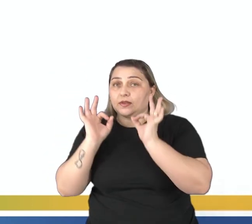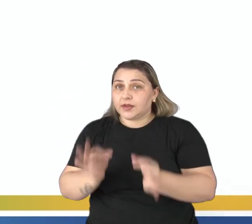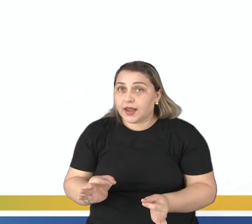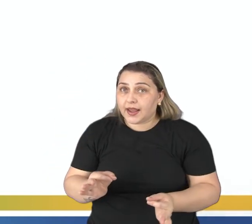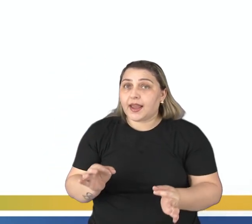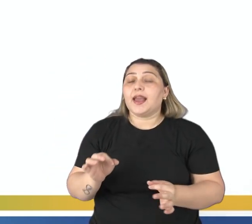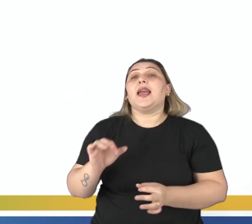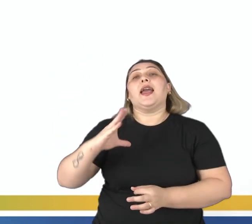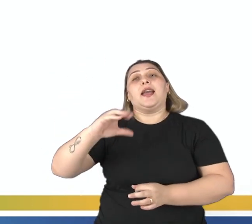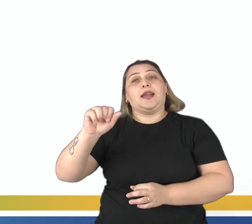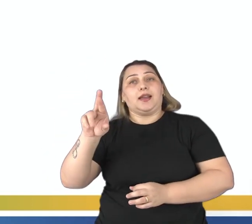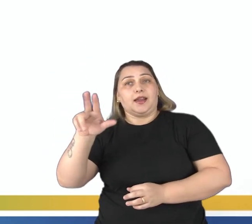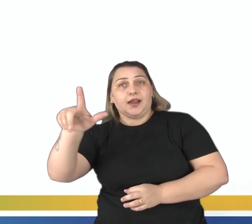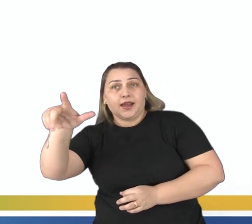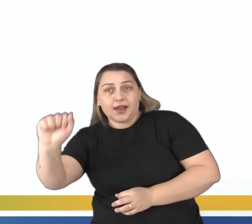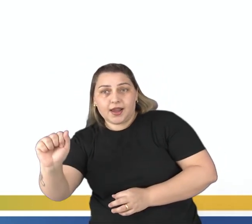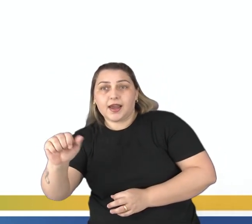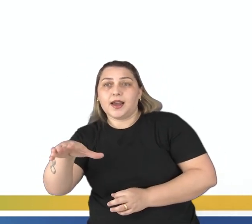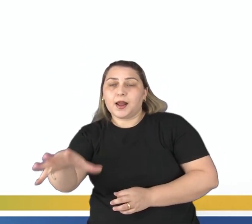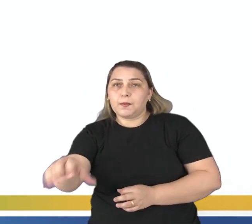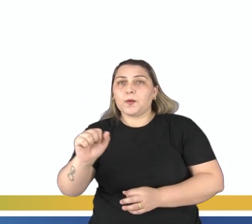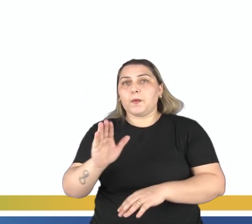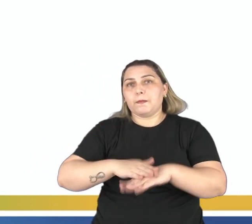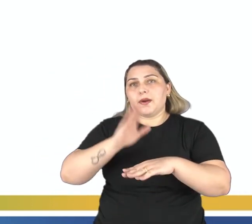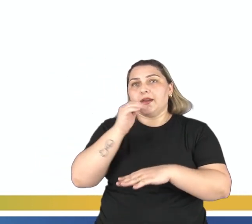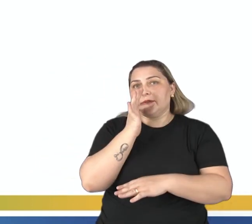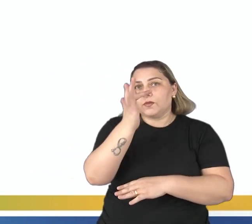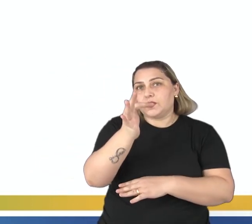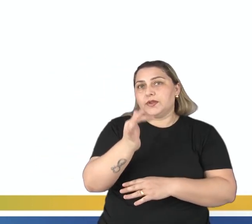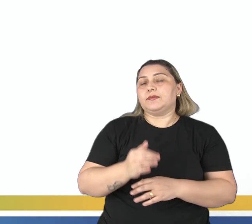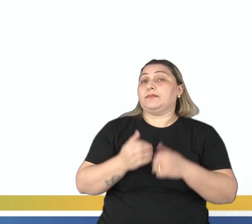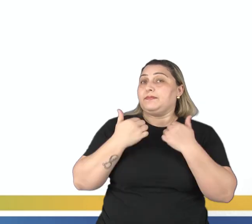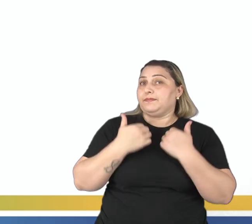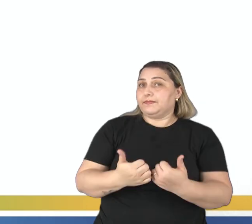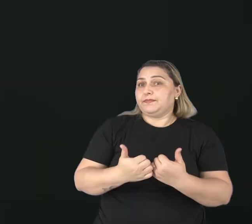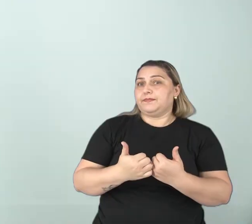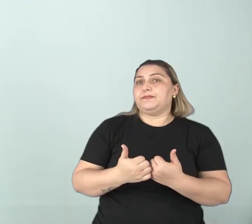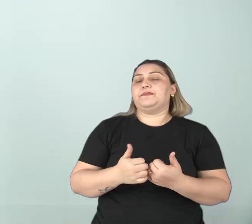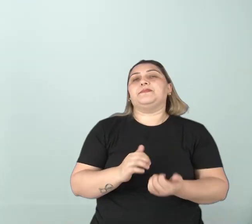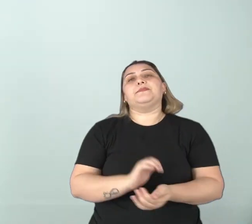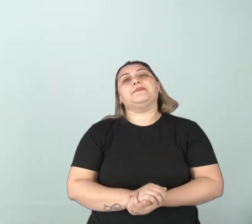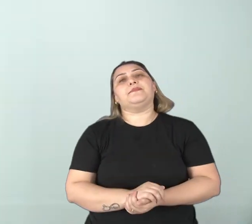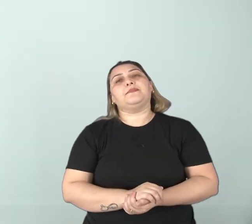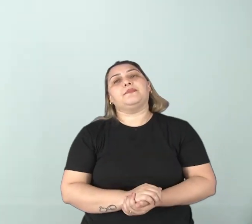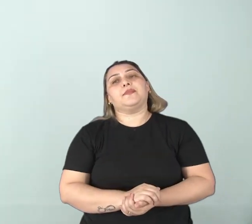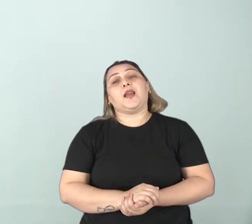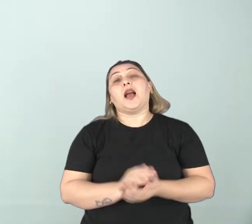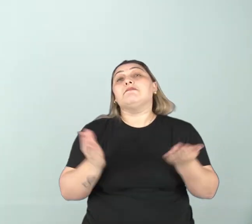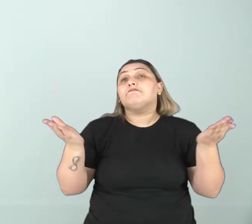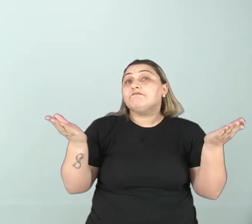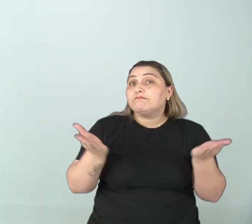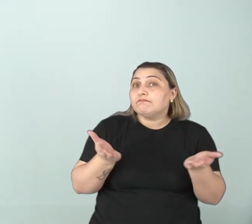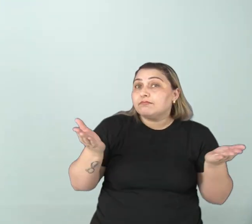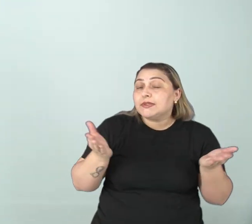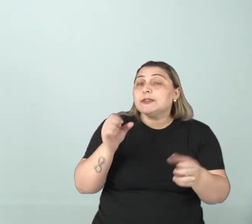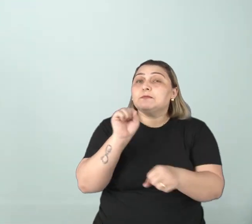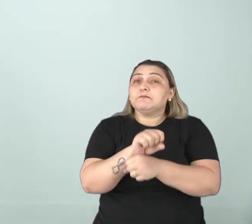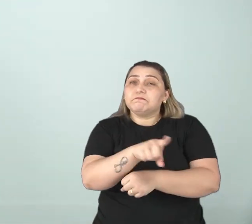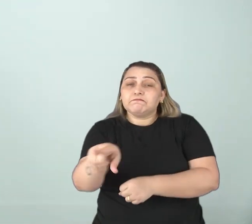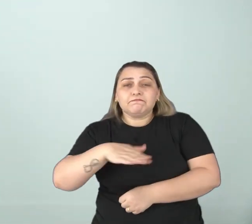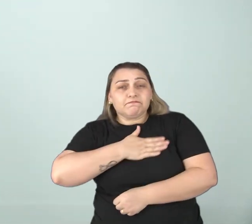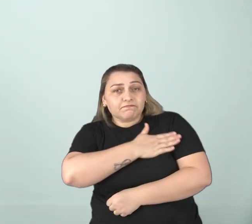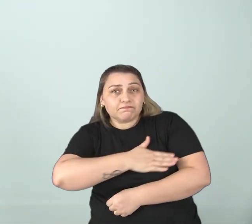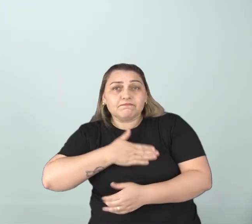ó, logo, Carla ela colheu mais flores. Beleza? Muito bem, pessoal. Então, por hoje é só. Espero que